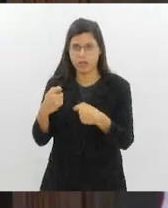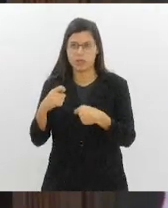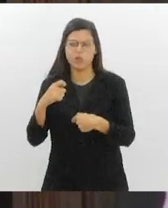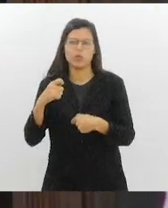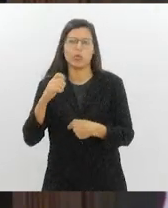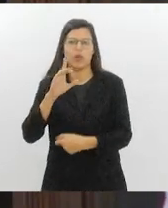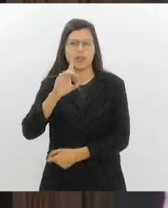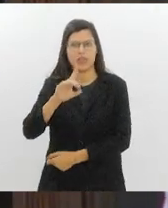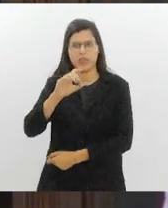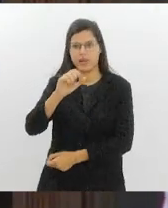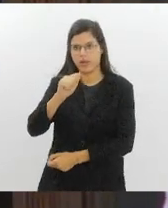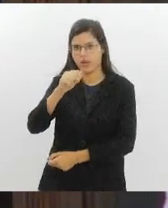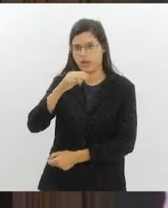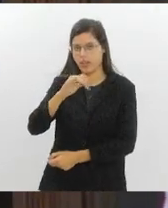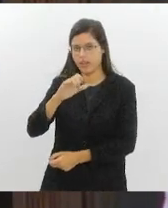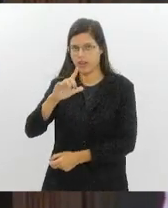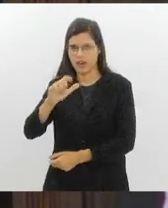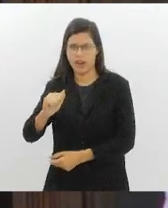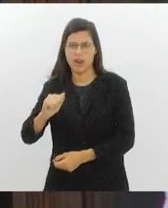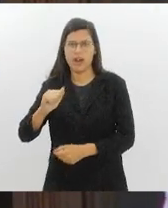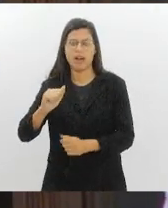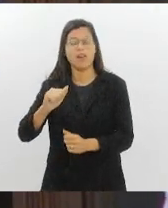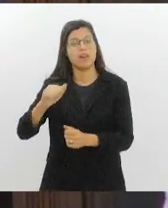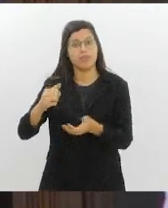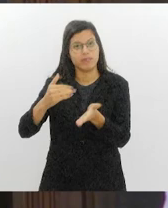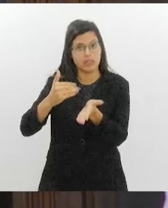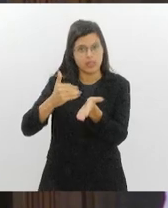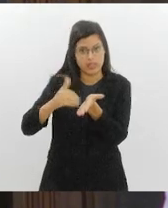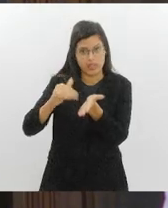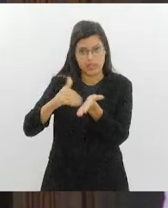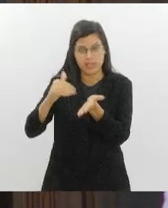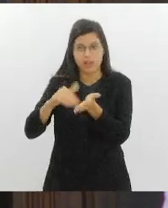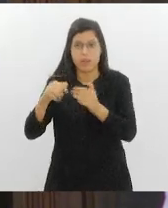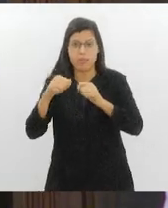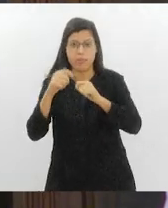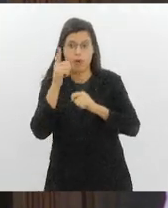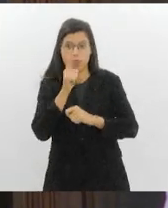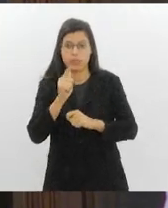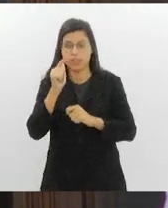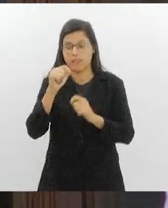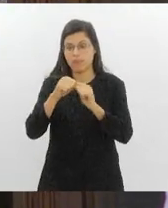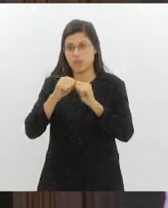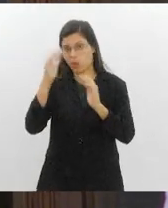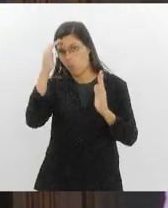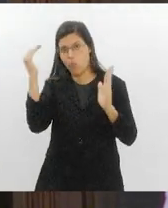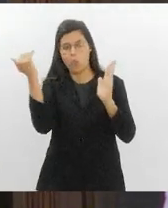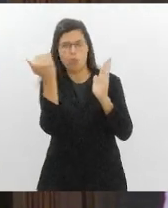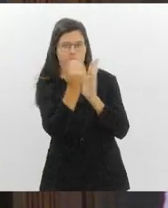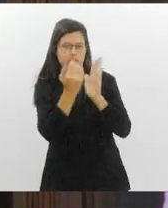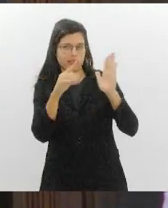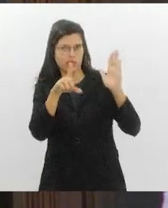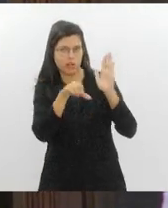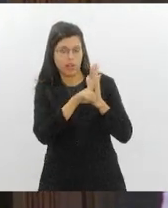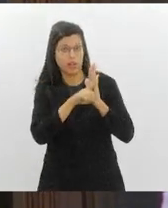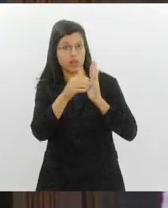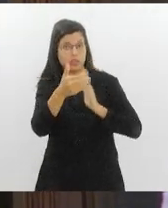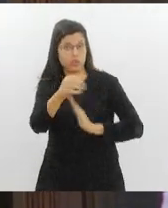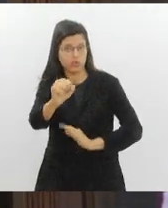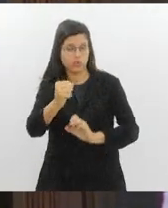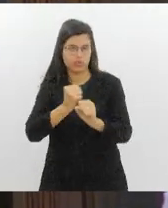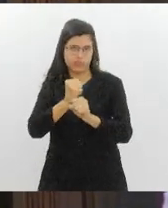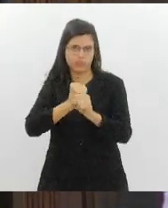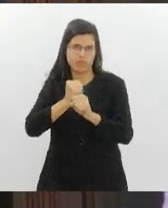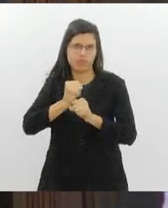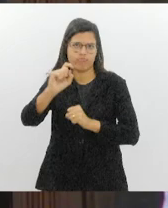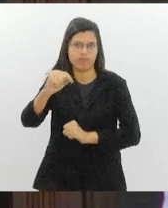secretária para fazer o cumpra-se da lei do Fundo Estadual de Cultura apenas 18 anos depois. Entre